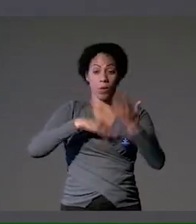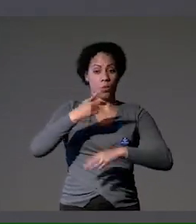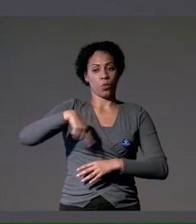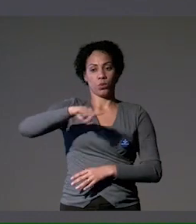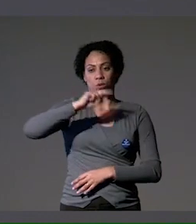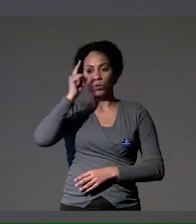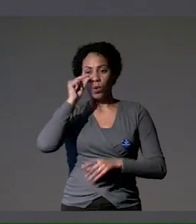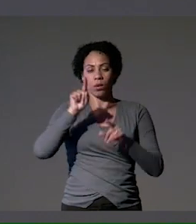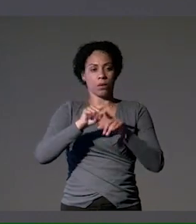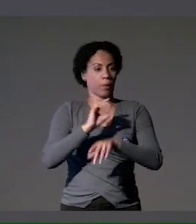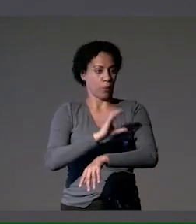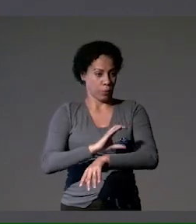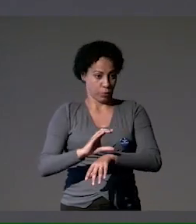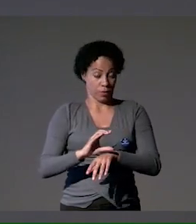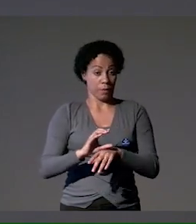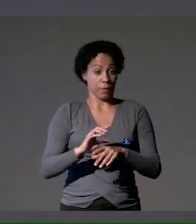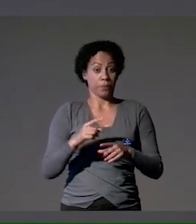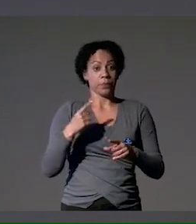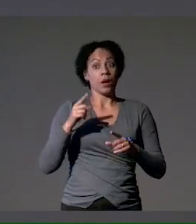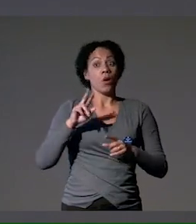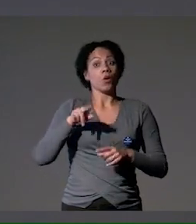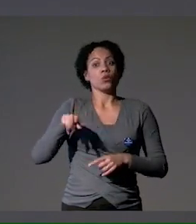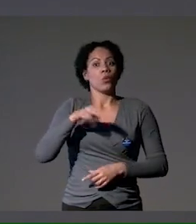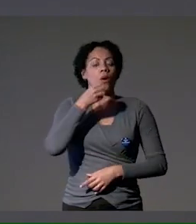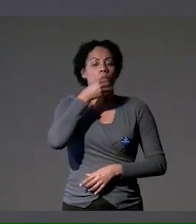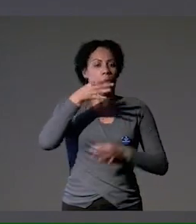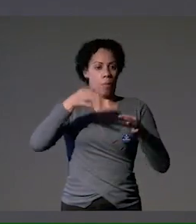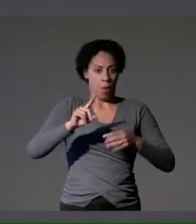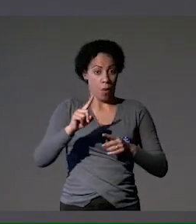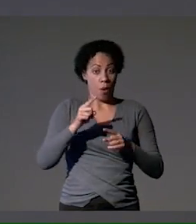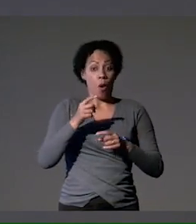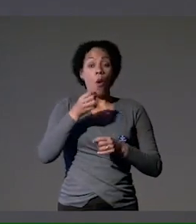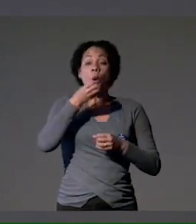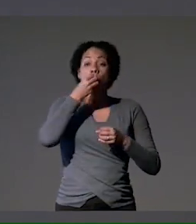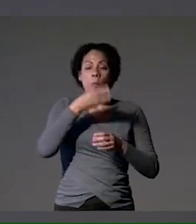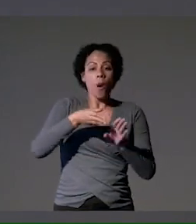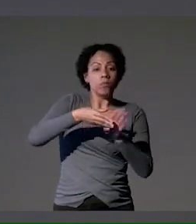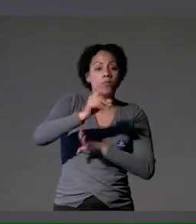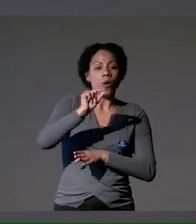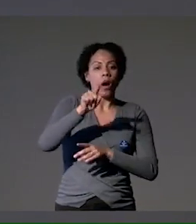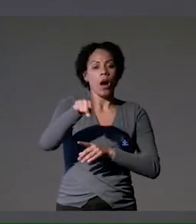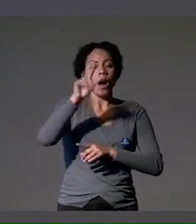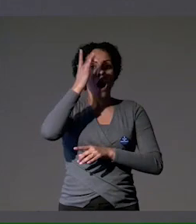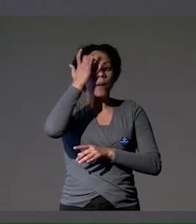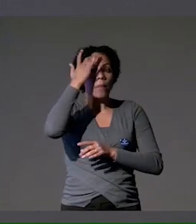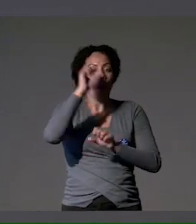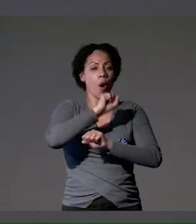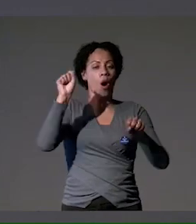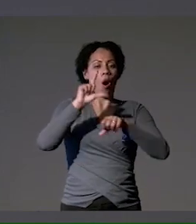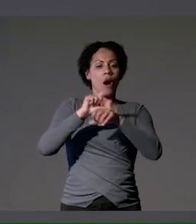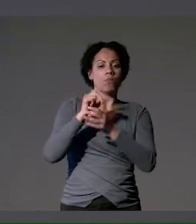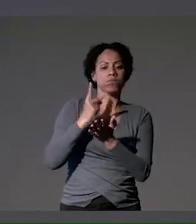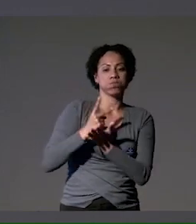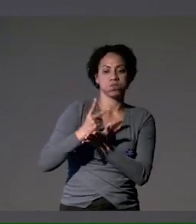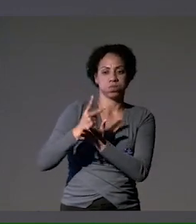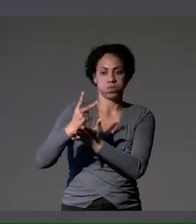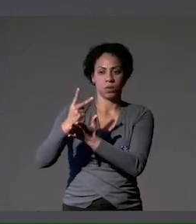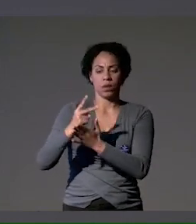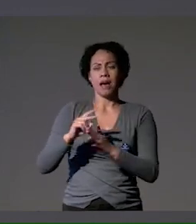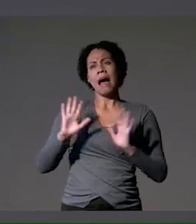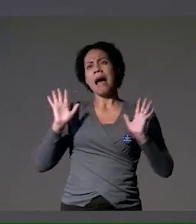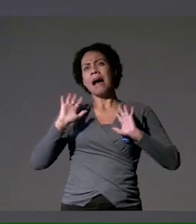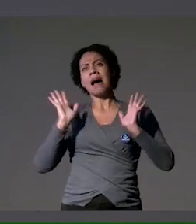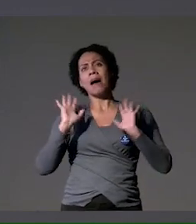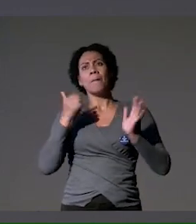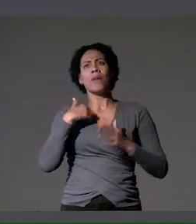Entendeu? Isso não é o recomendável. O recomendável é você acordar sempre no mesmo horário. Ah, quero organizar meu sono. Acorde sempre no mesmo horário. Ah, mas